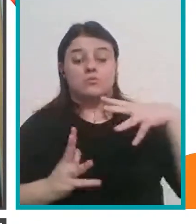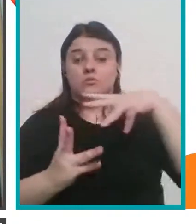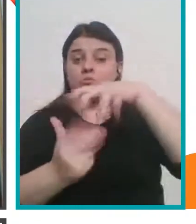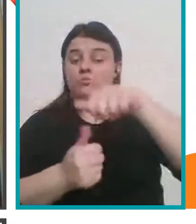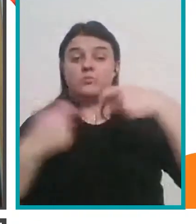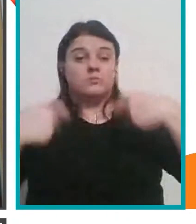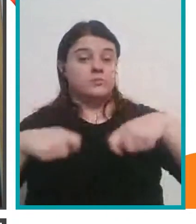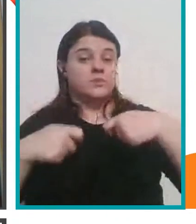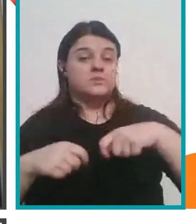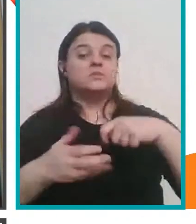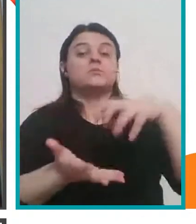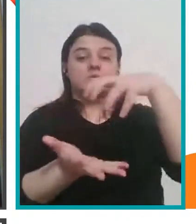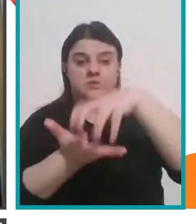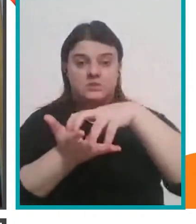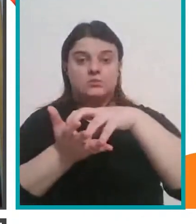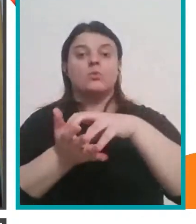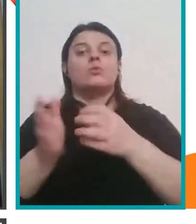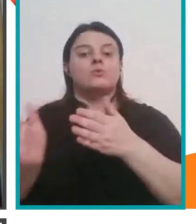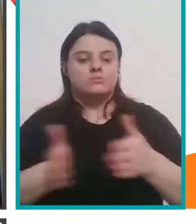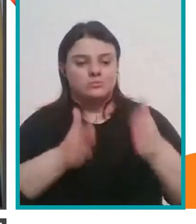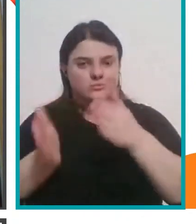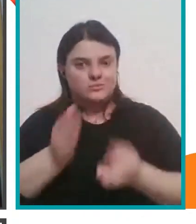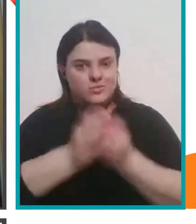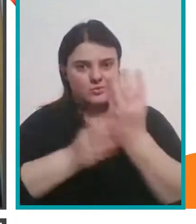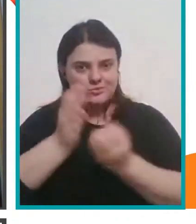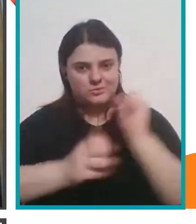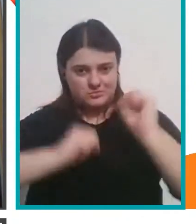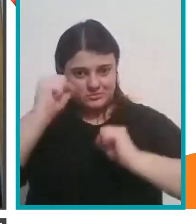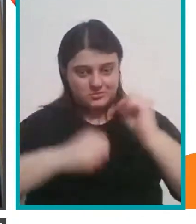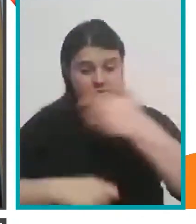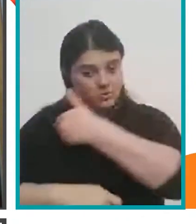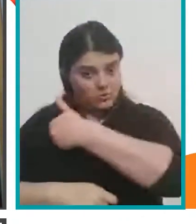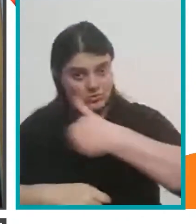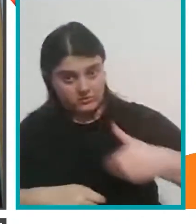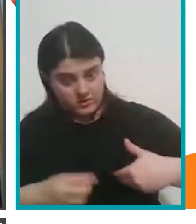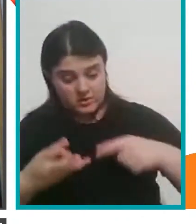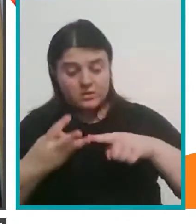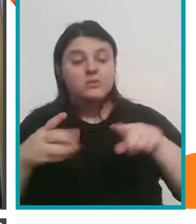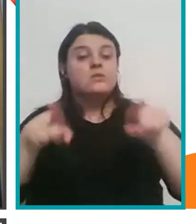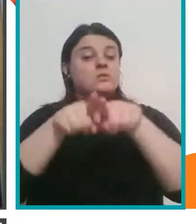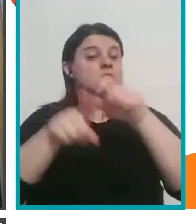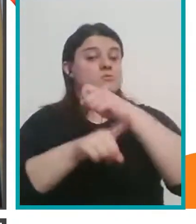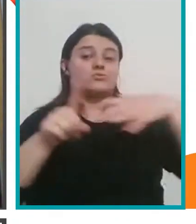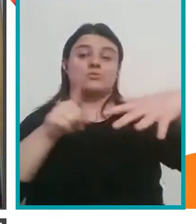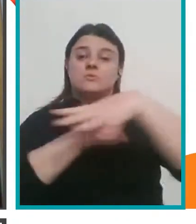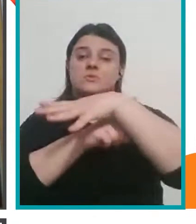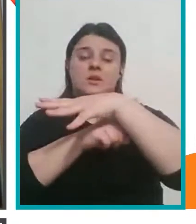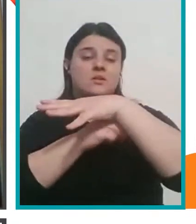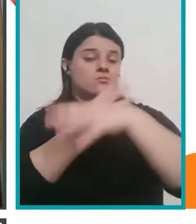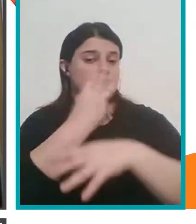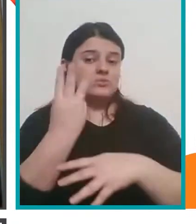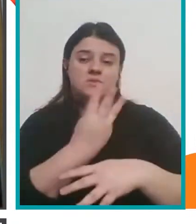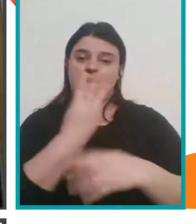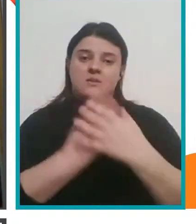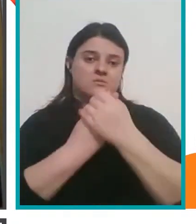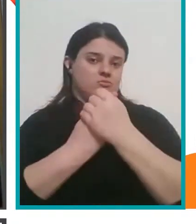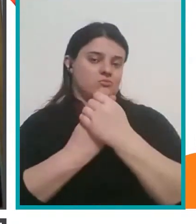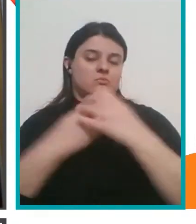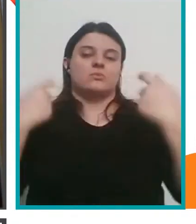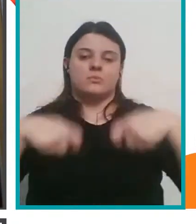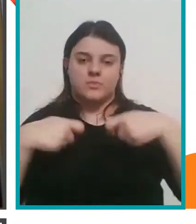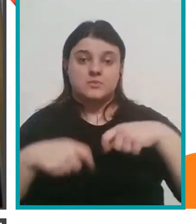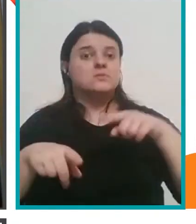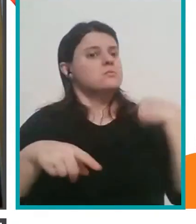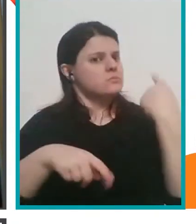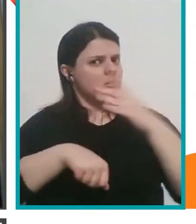agenda do setor produtivo, isso tem que ser uma agenda do Estado, isso tem que ser uma agenda da sociedade. Porque nós também precisamos